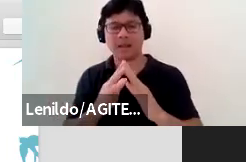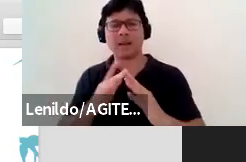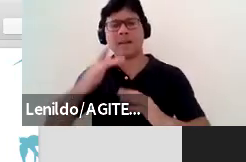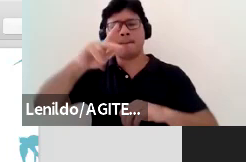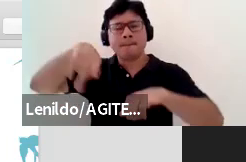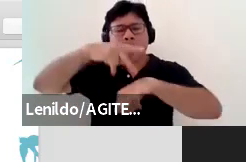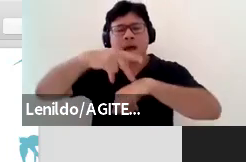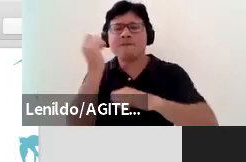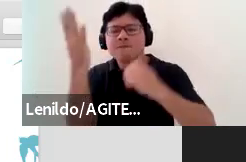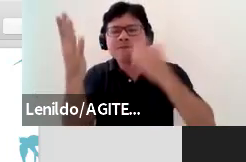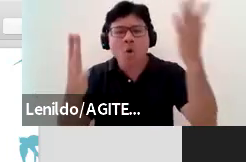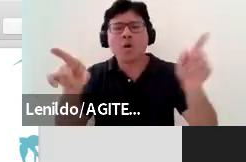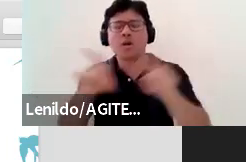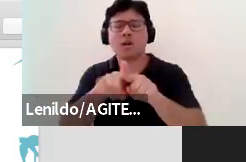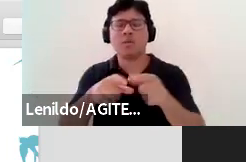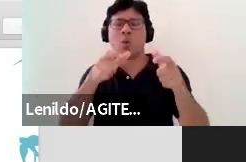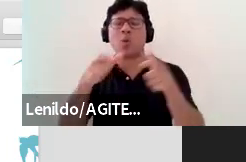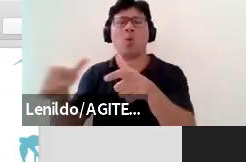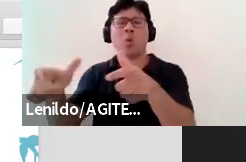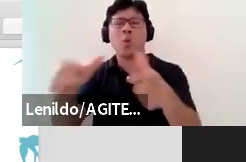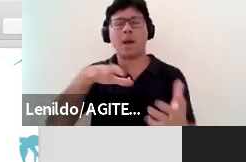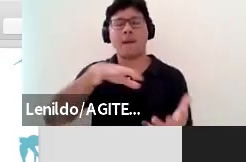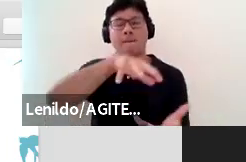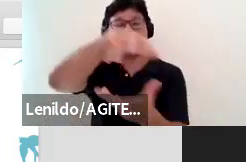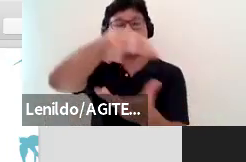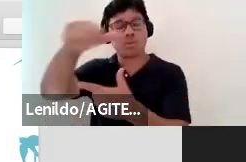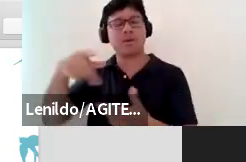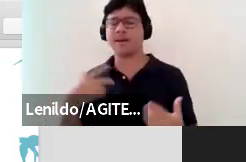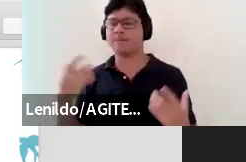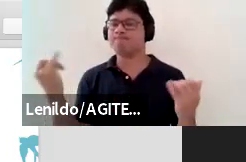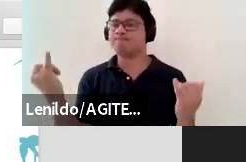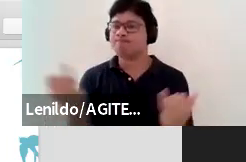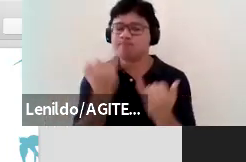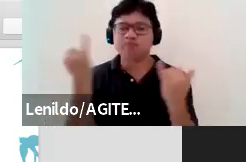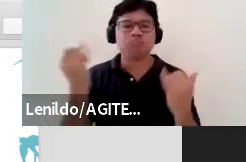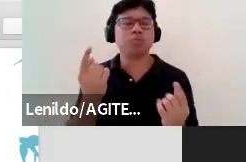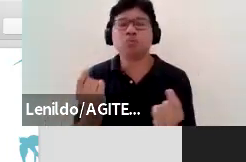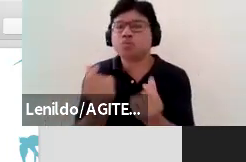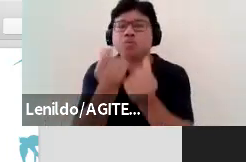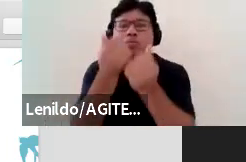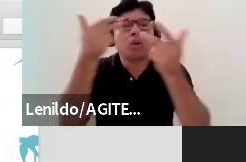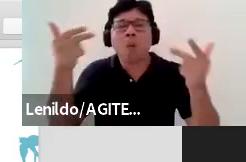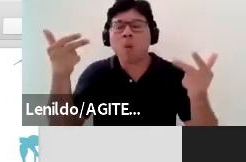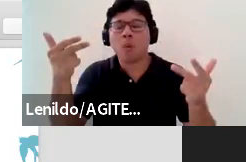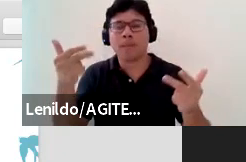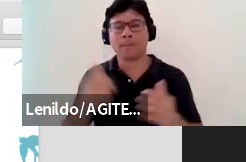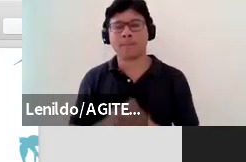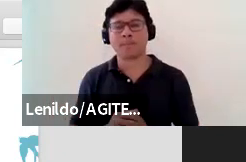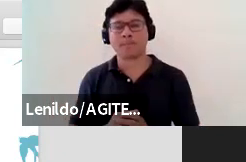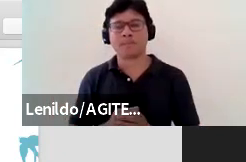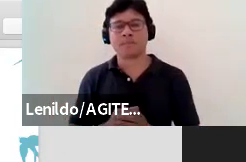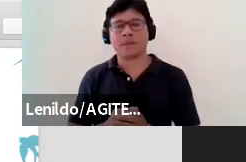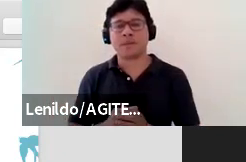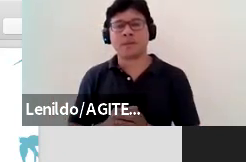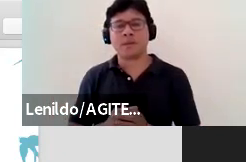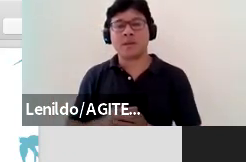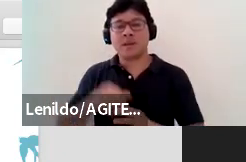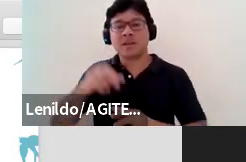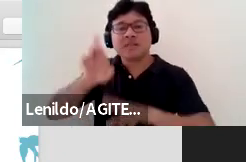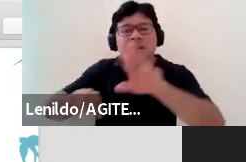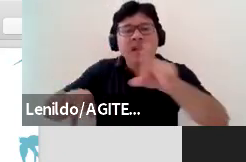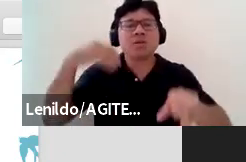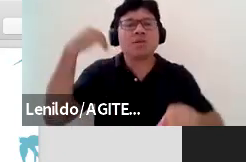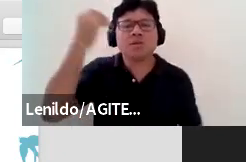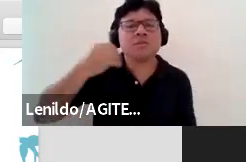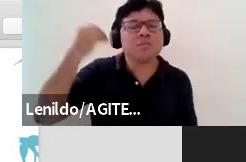outros lugares do mundo também é riquíssimo para a gente, né? Todas as, quanto mais diferentes as experiências,